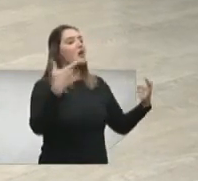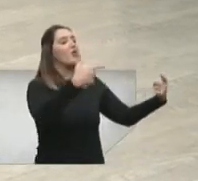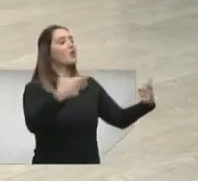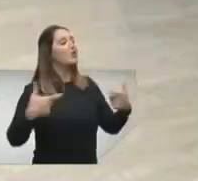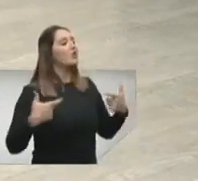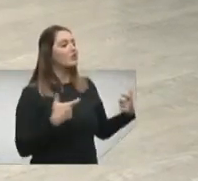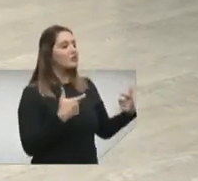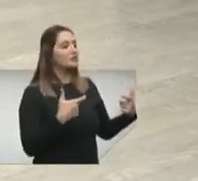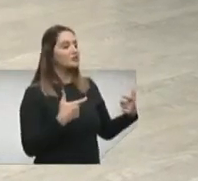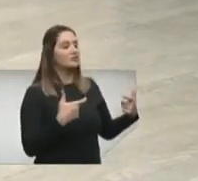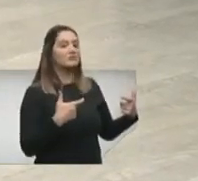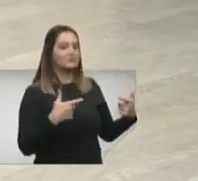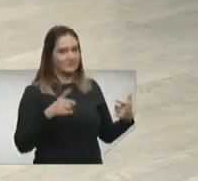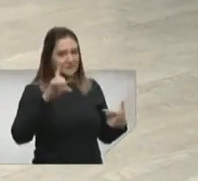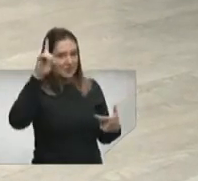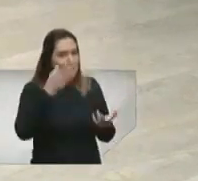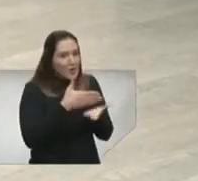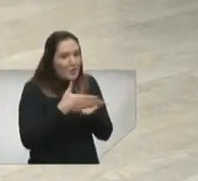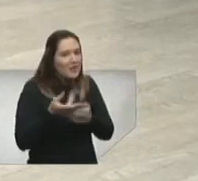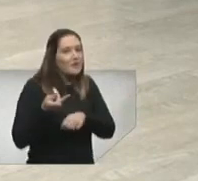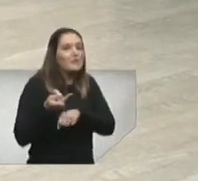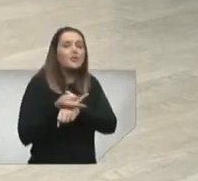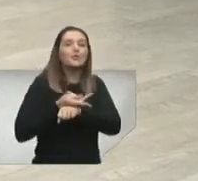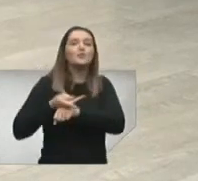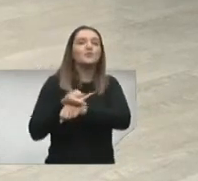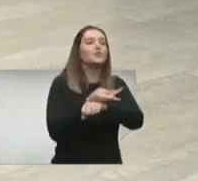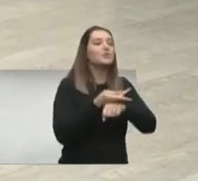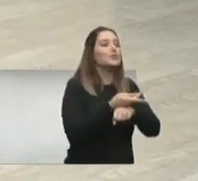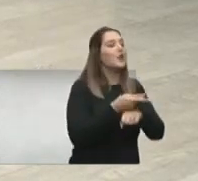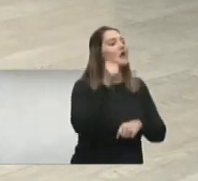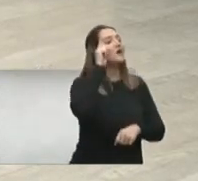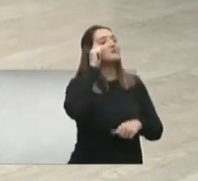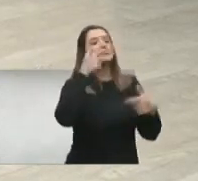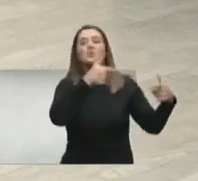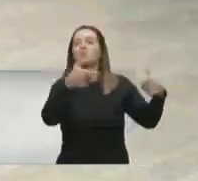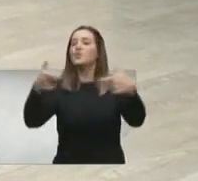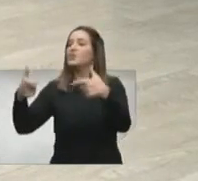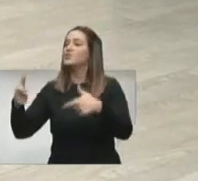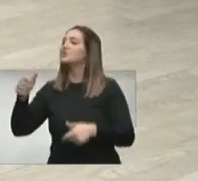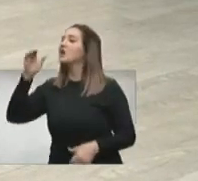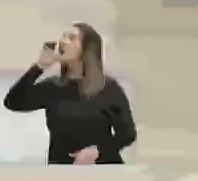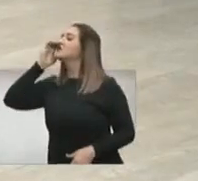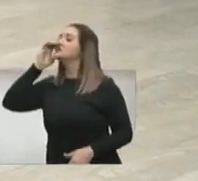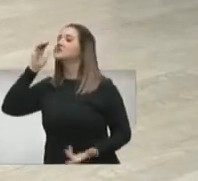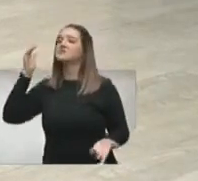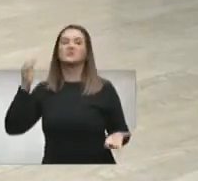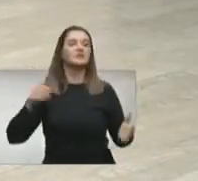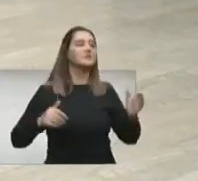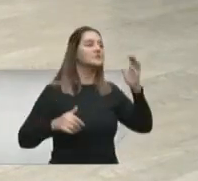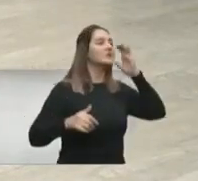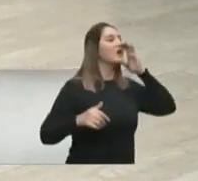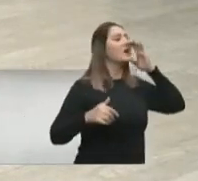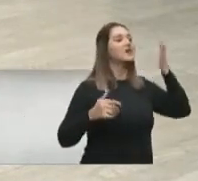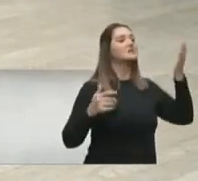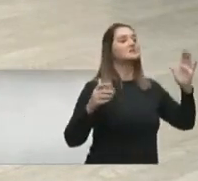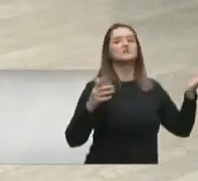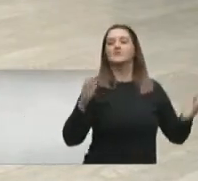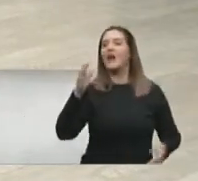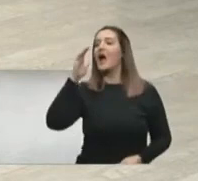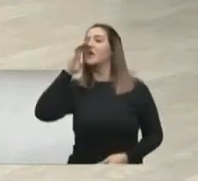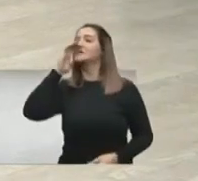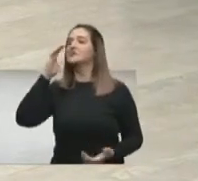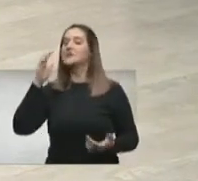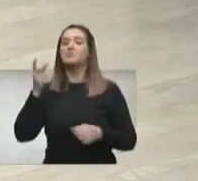estás? Então Deus agora começa a procurar o homem e diz: Adão, onde você está? Adão, onde você está? E Deus começa uma busca